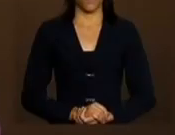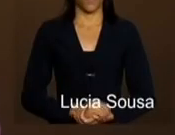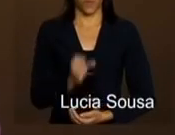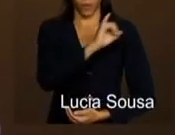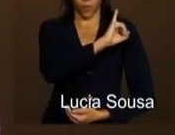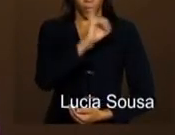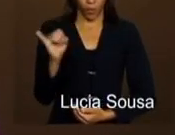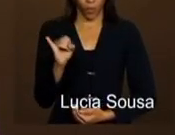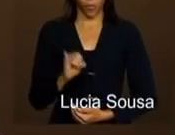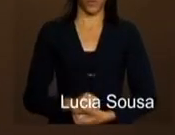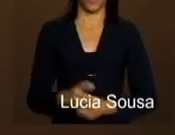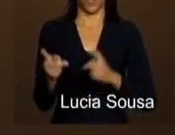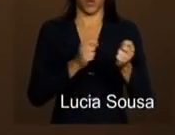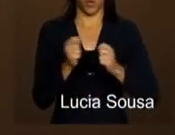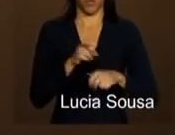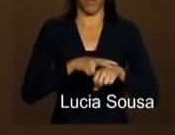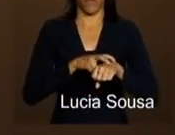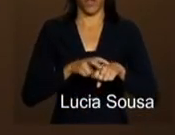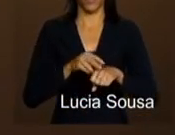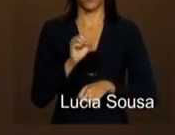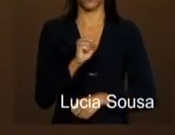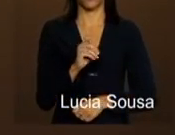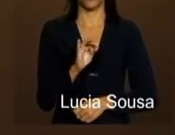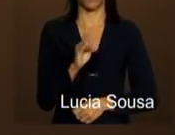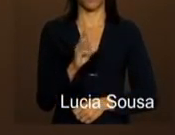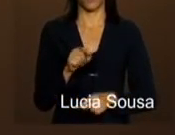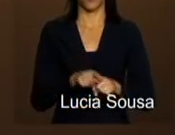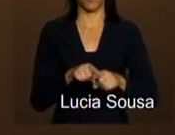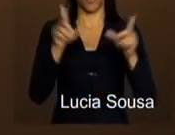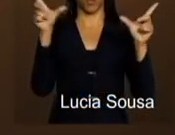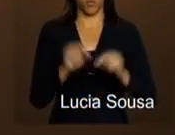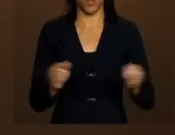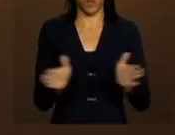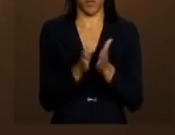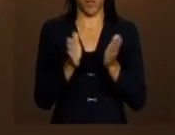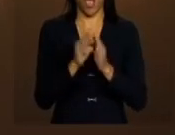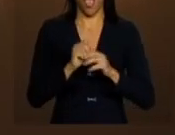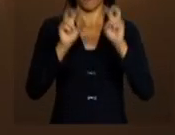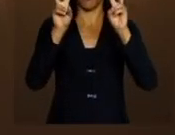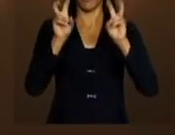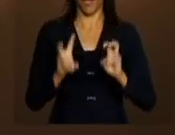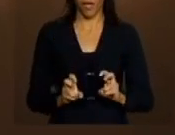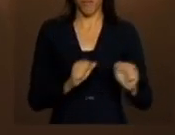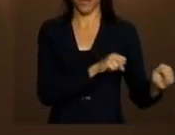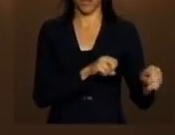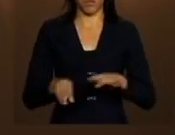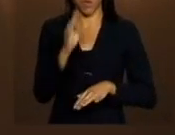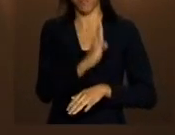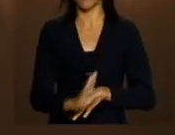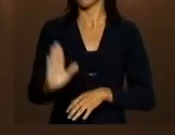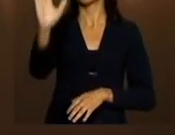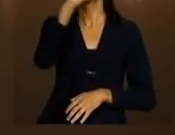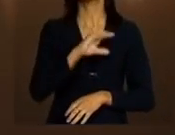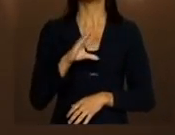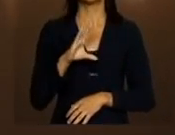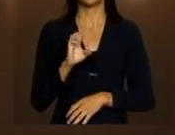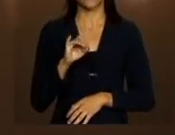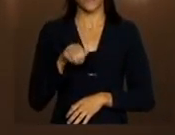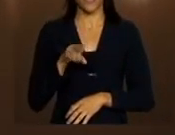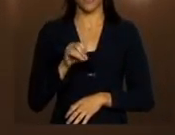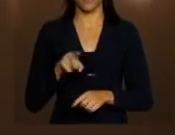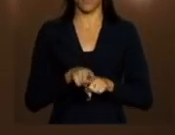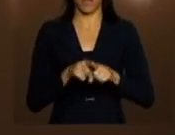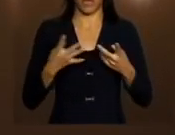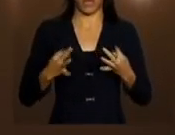Olá, economia verde, sustentabilidade e erradicação da pobreza são os temas da Semana Nacional de Ciência e